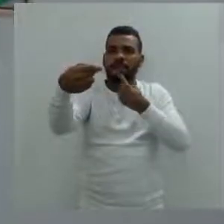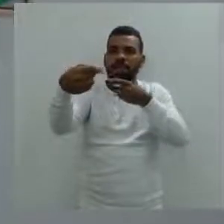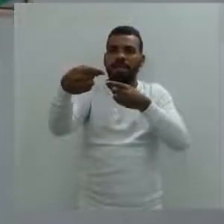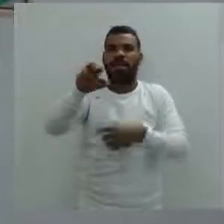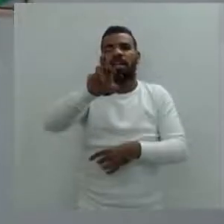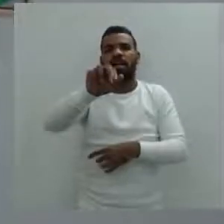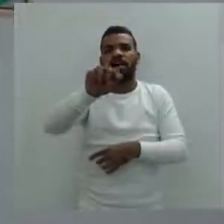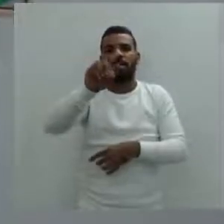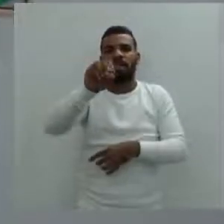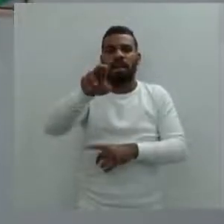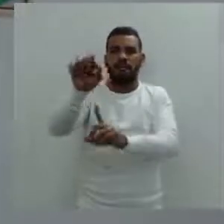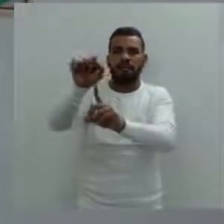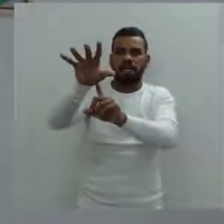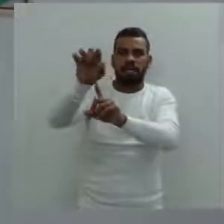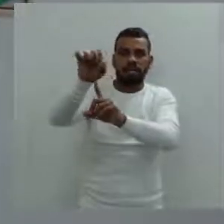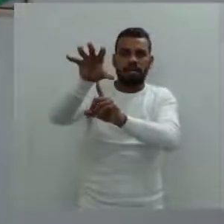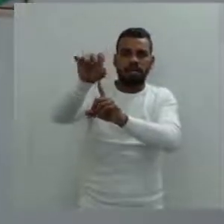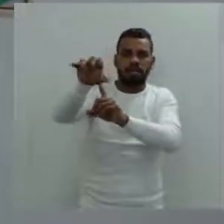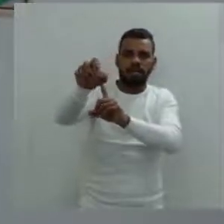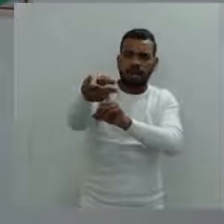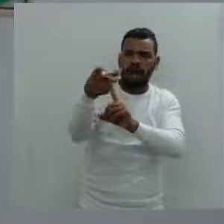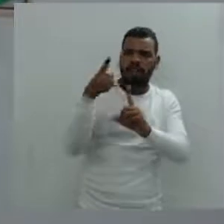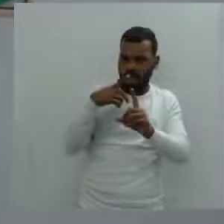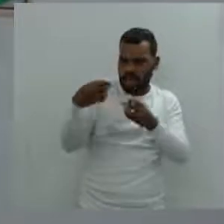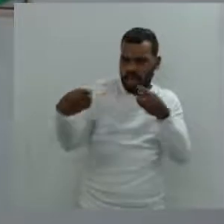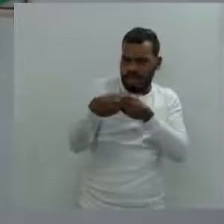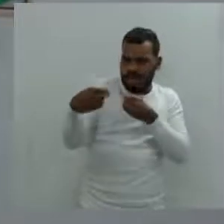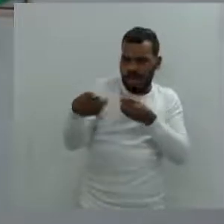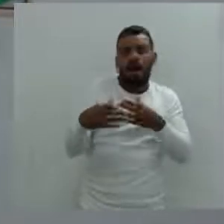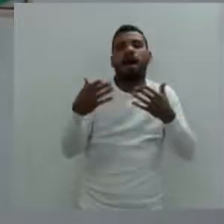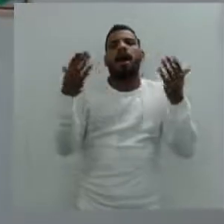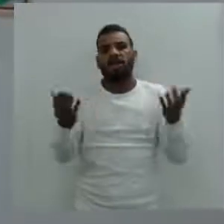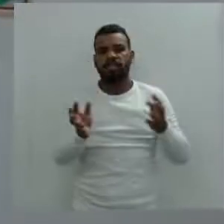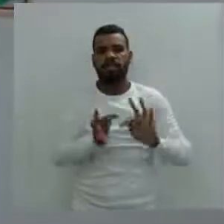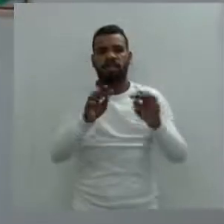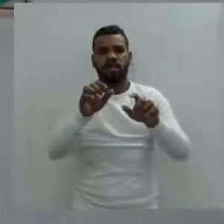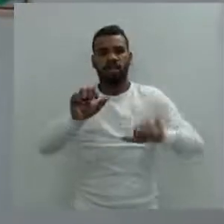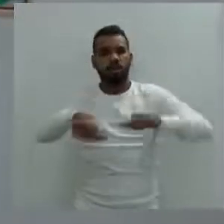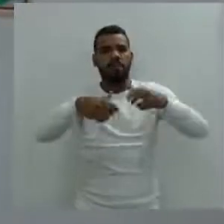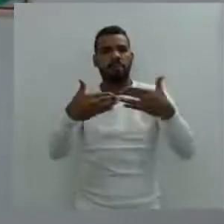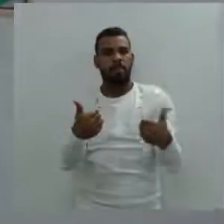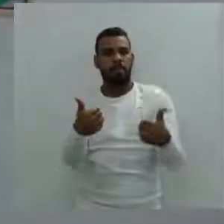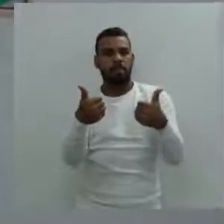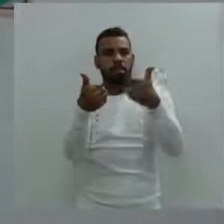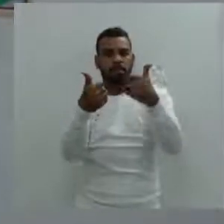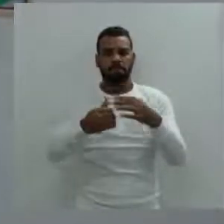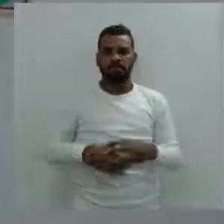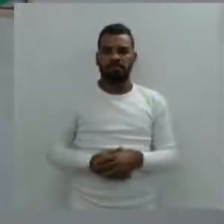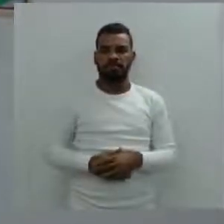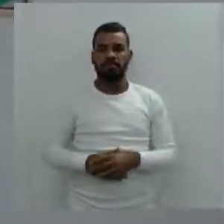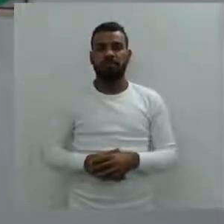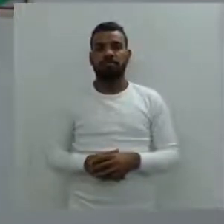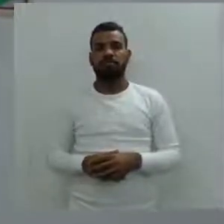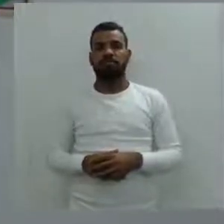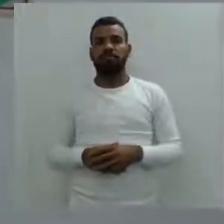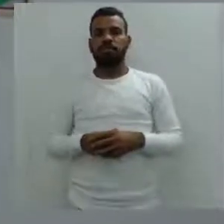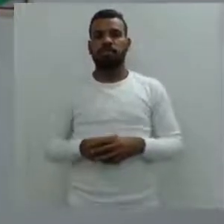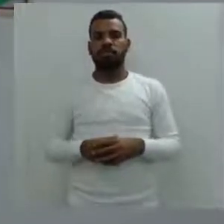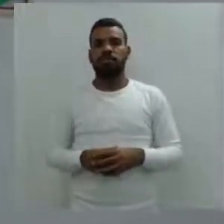que vão se aprimorando e tem uma grande necessidade, né, das